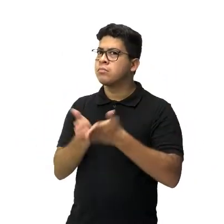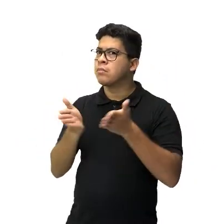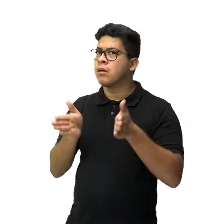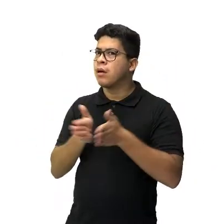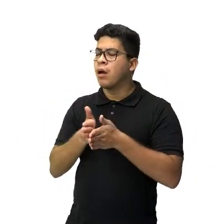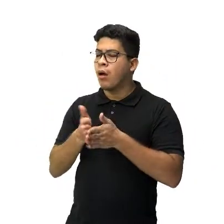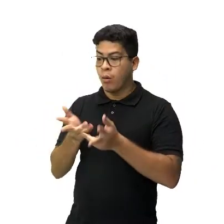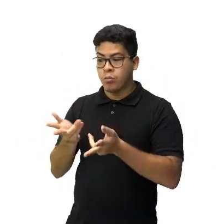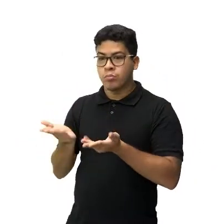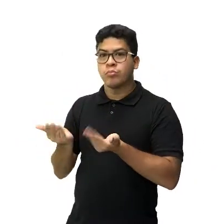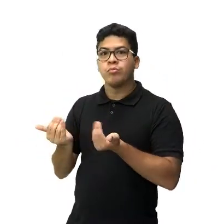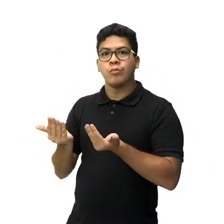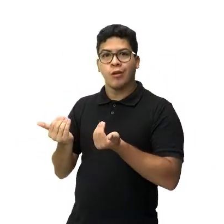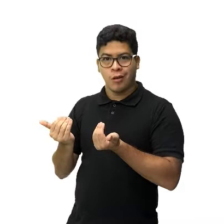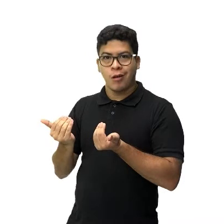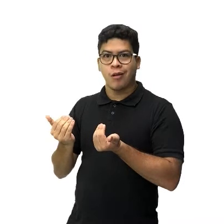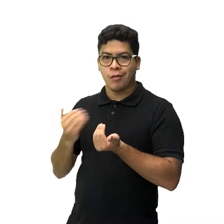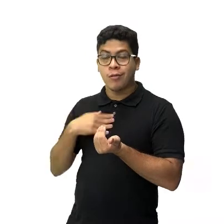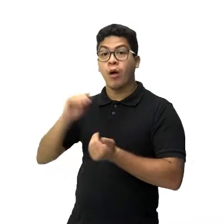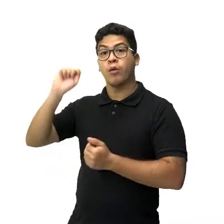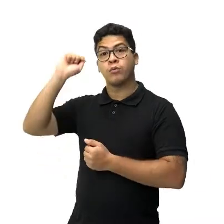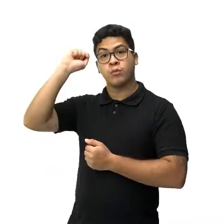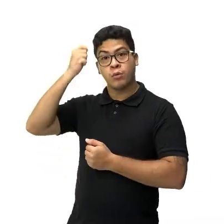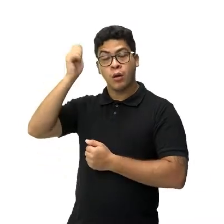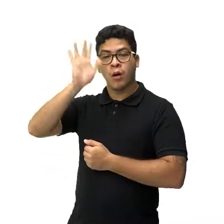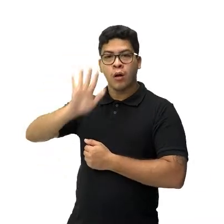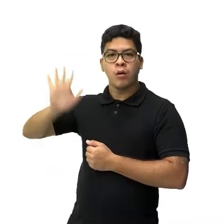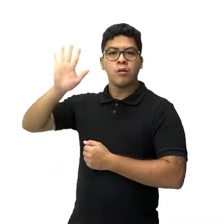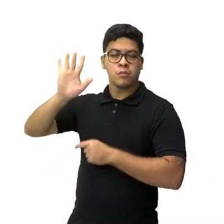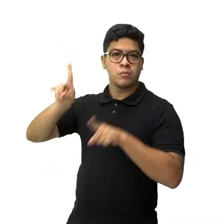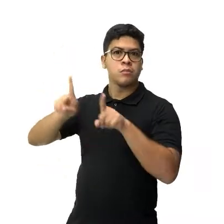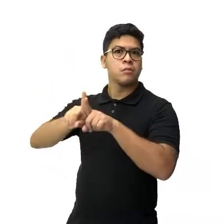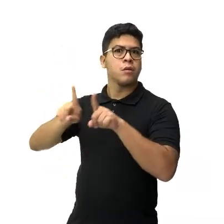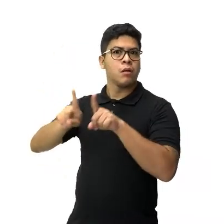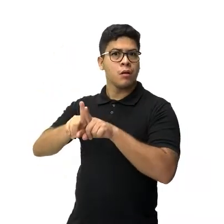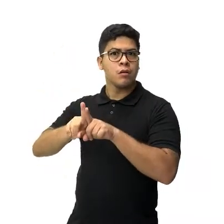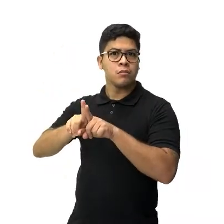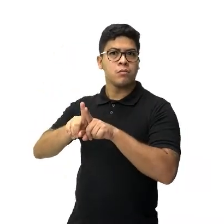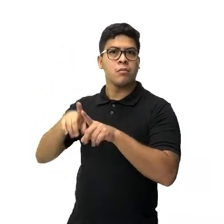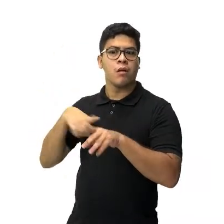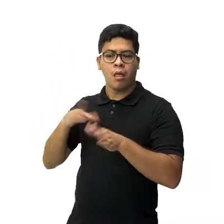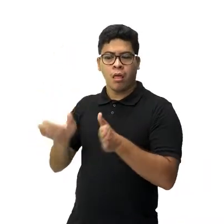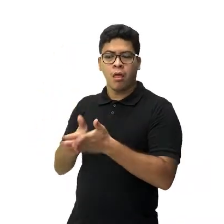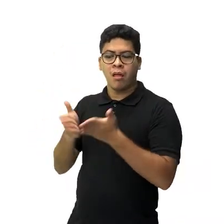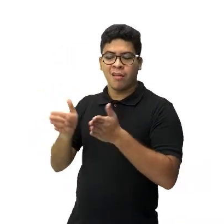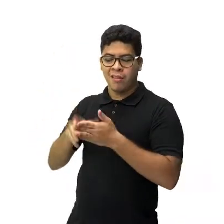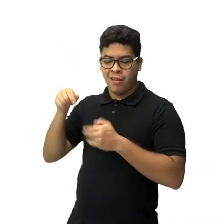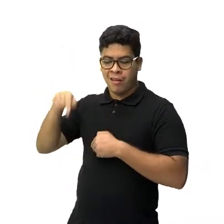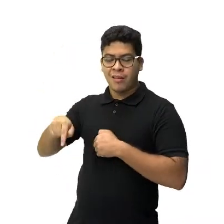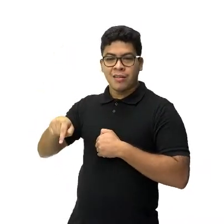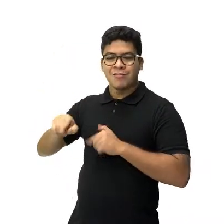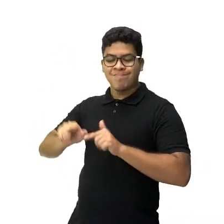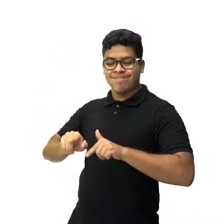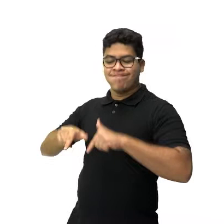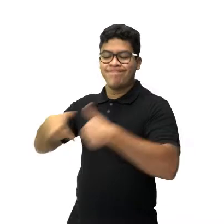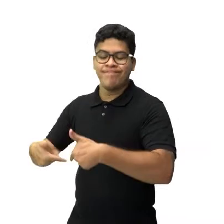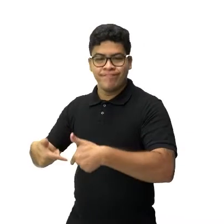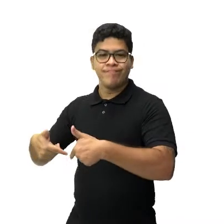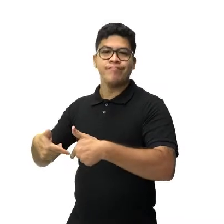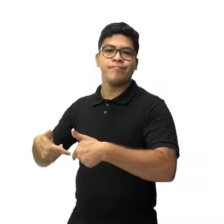público jovem, pobre, negro e de periferia é um dos mais afetados, certo? Então vamos